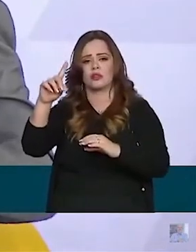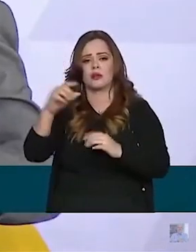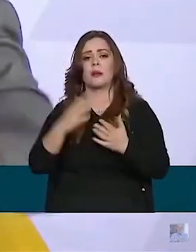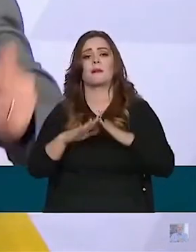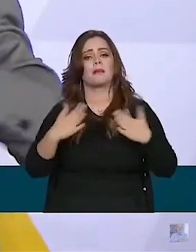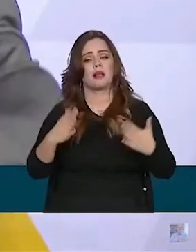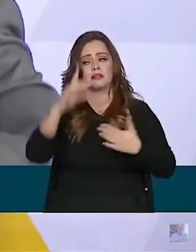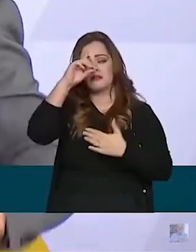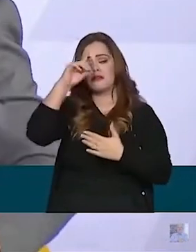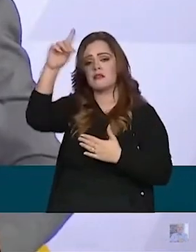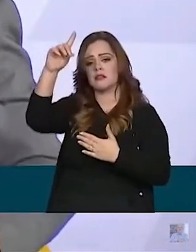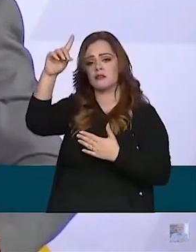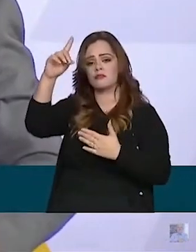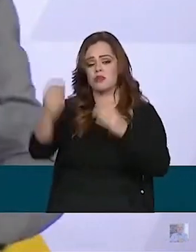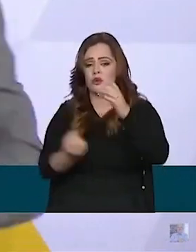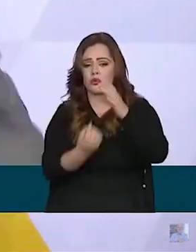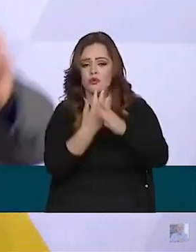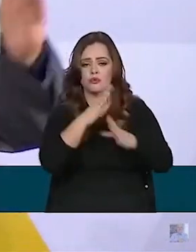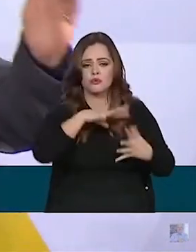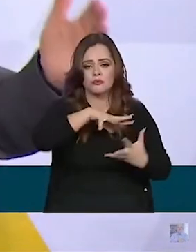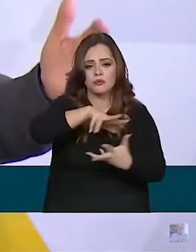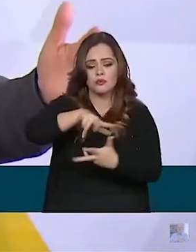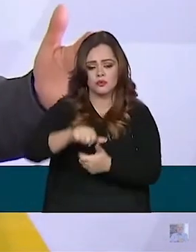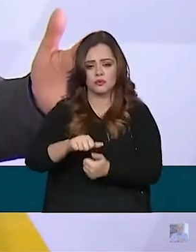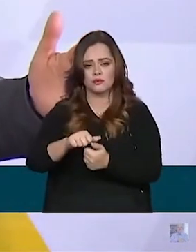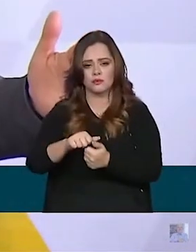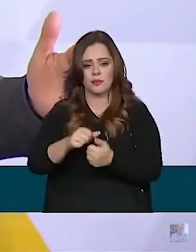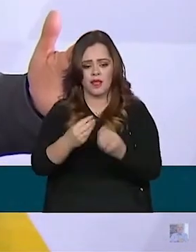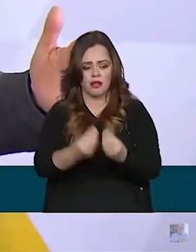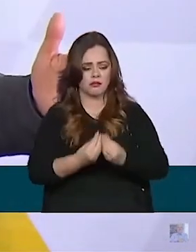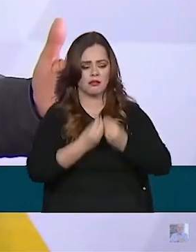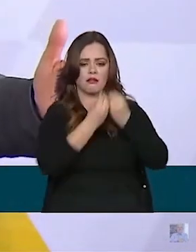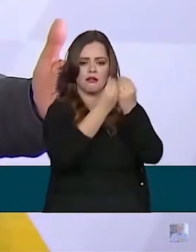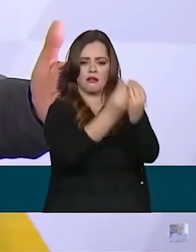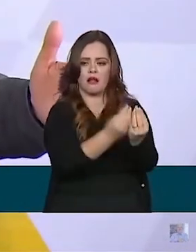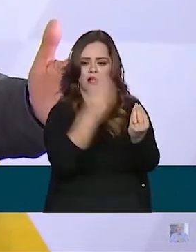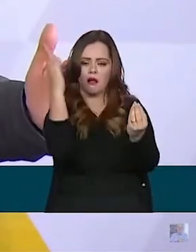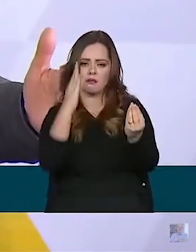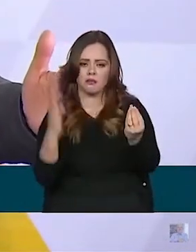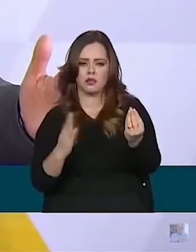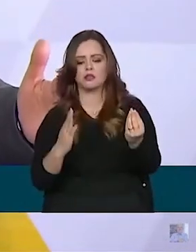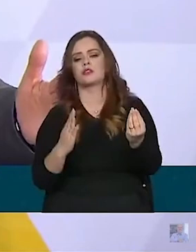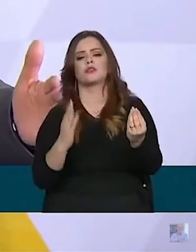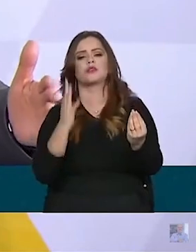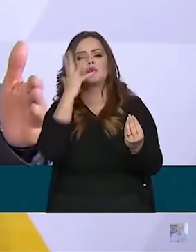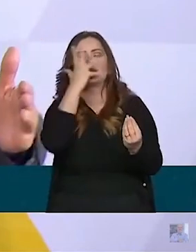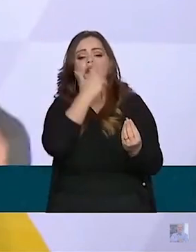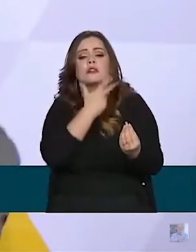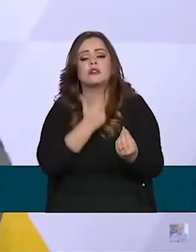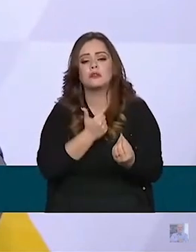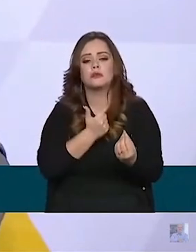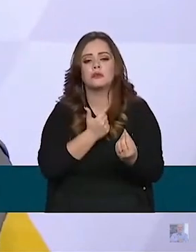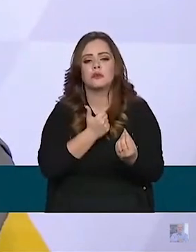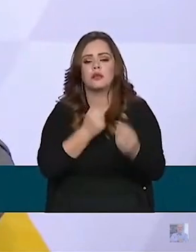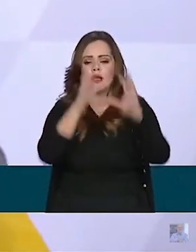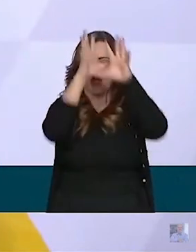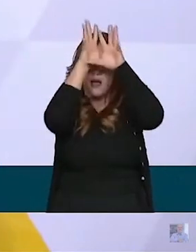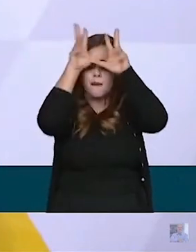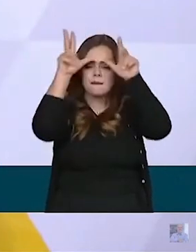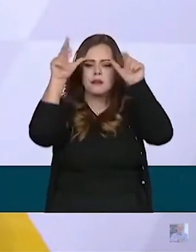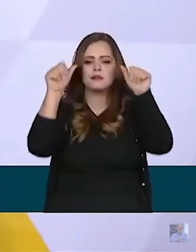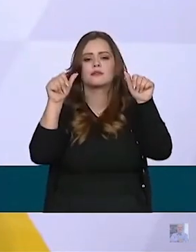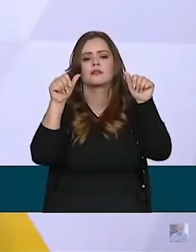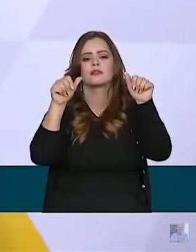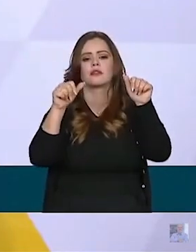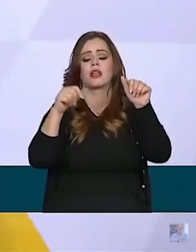Deus, quando criou o mundo, de dar ao Brasil essa coisa extraordinária chamada Amazônia